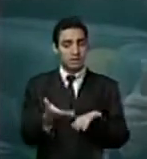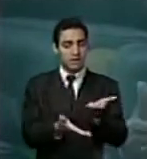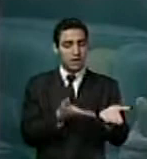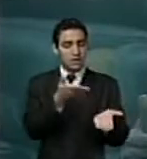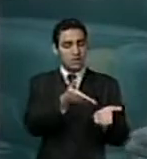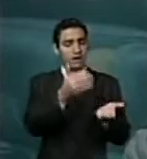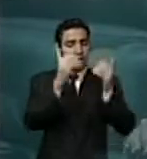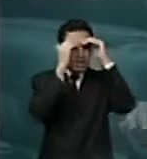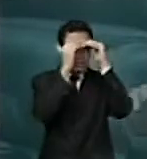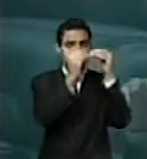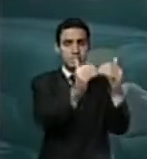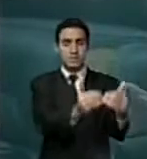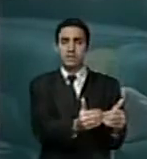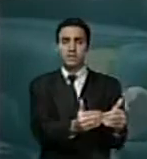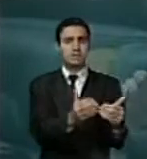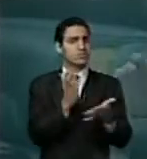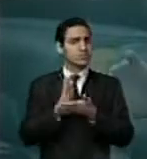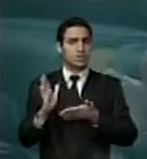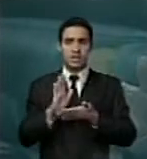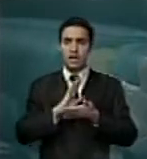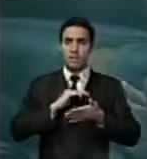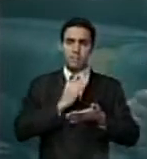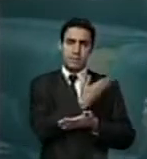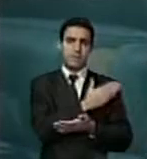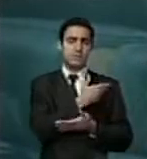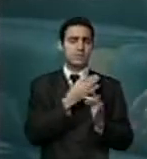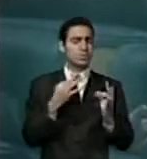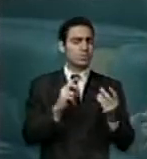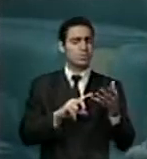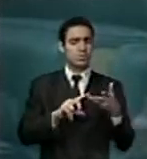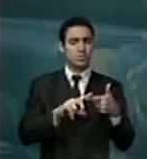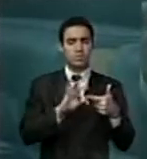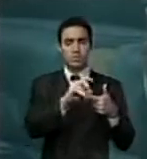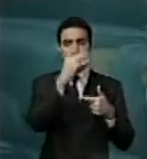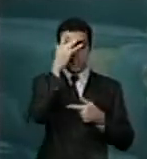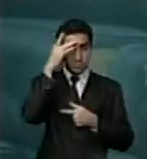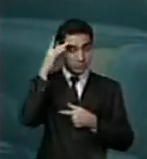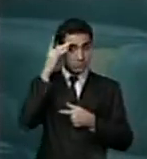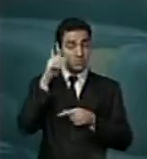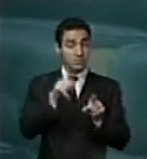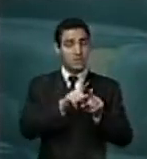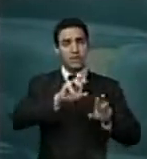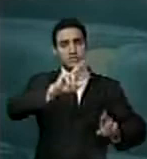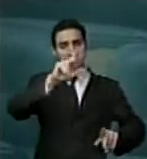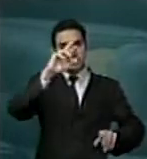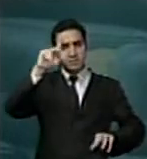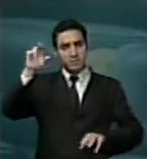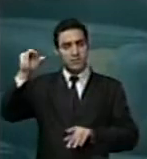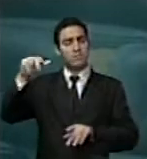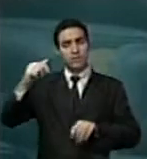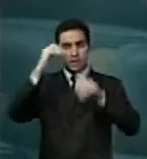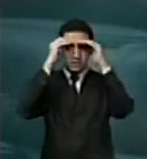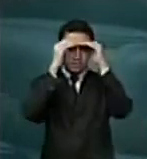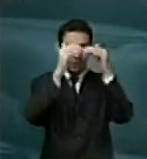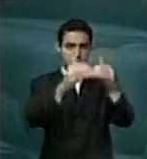com respeito e sem preconceito todas as questões e as diferenças, como Vossa Excelência aqui bem